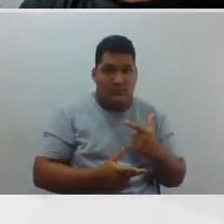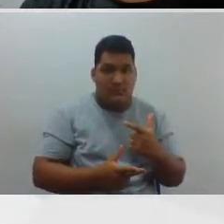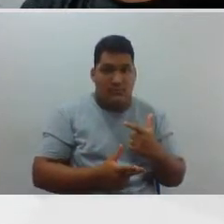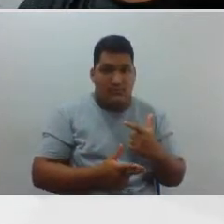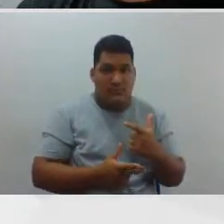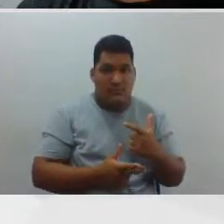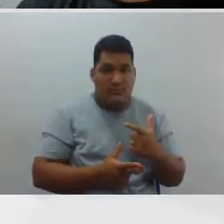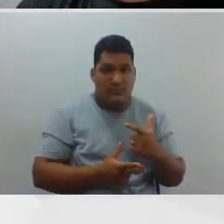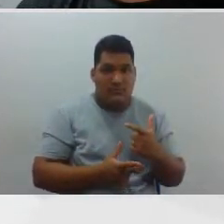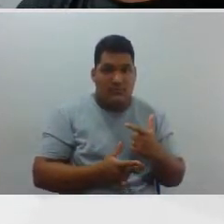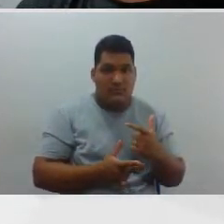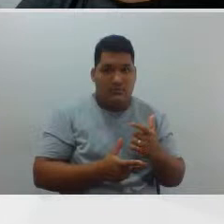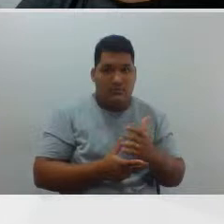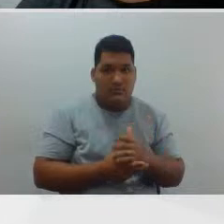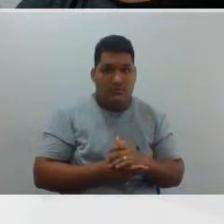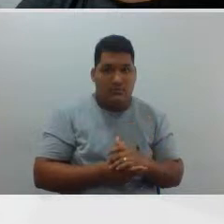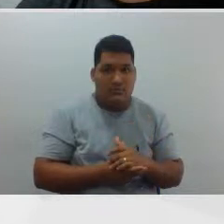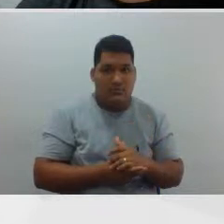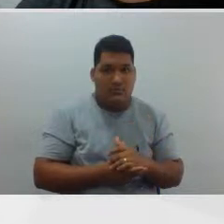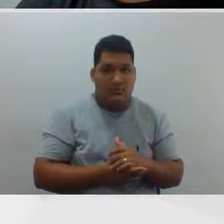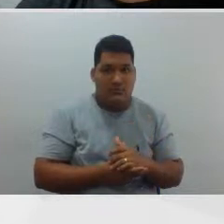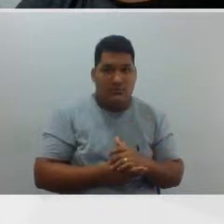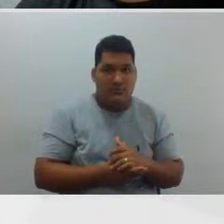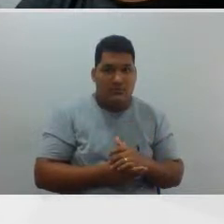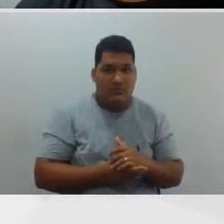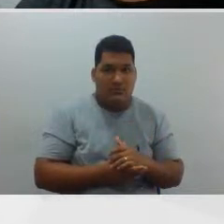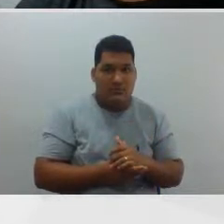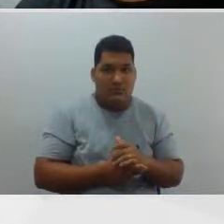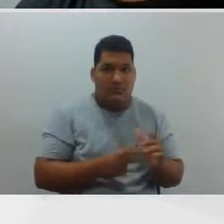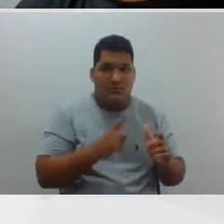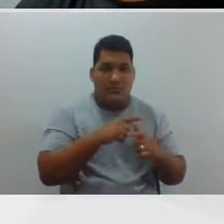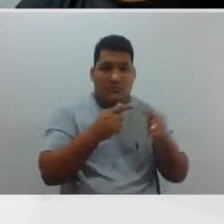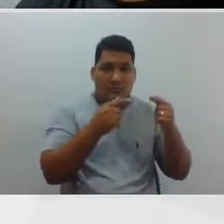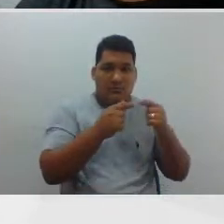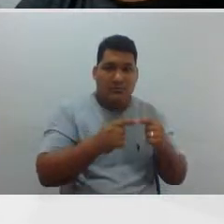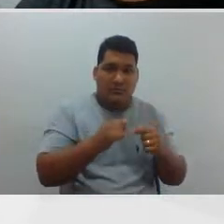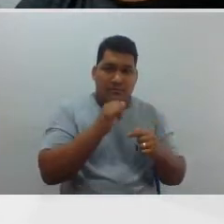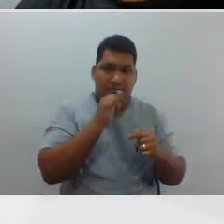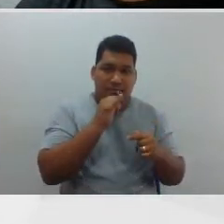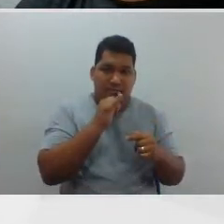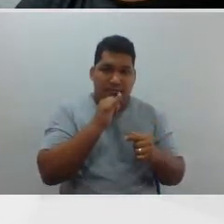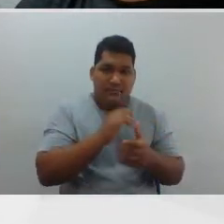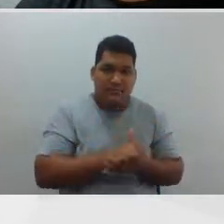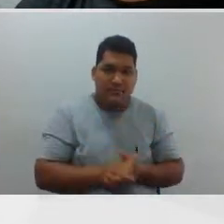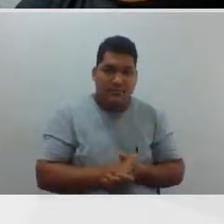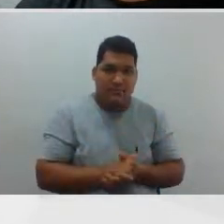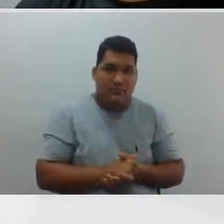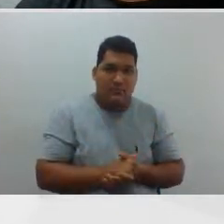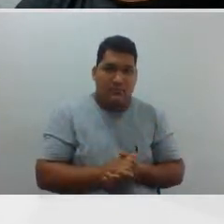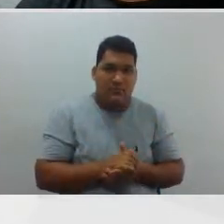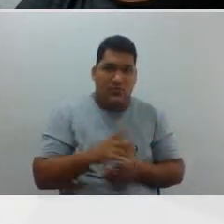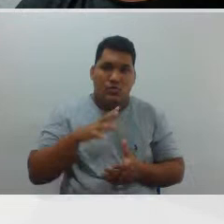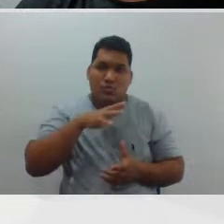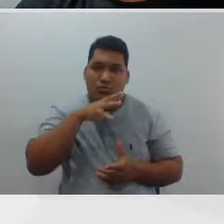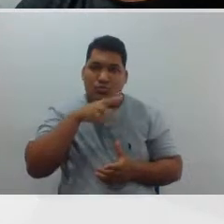pele ou um certo formato de rosto com, por exemplo, um certo animal. E isso hoje